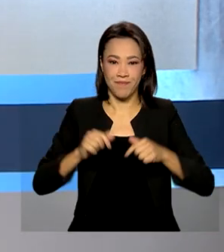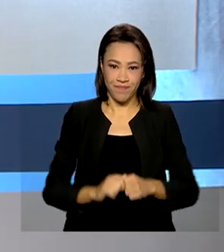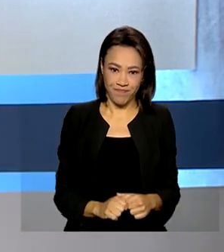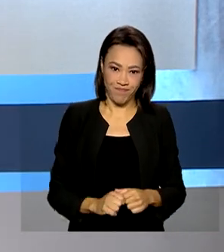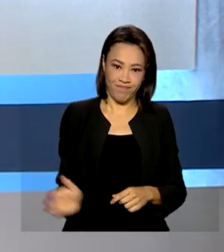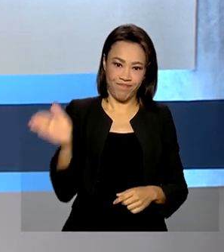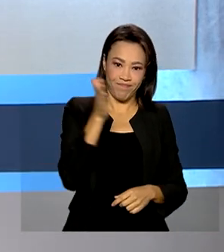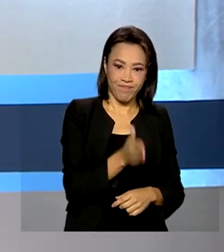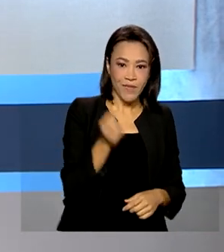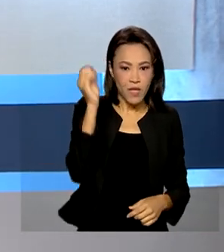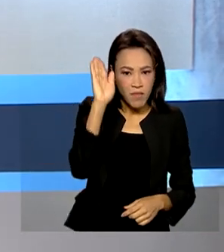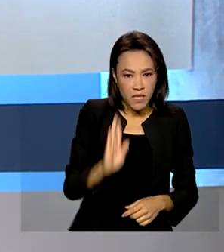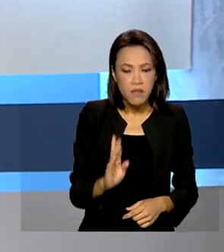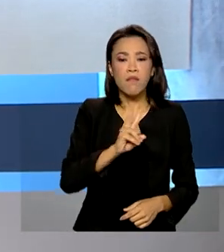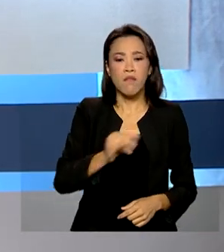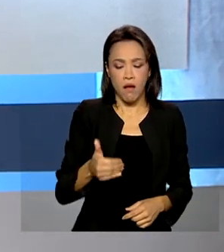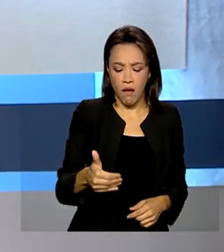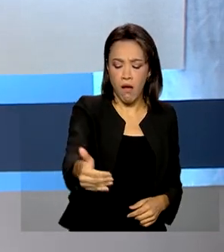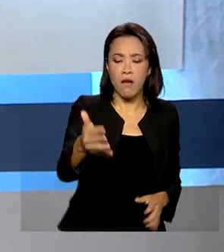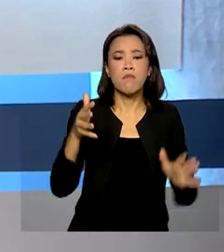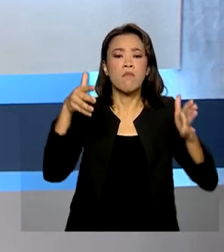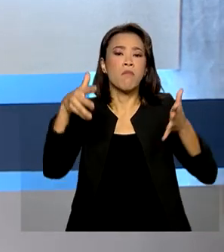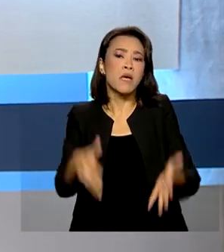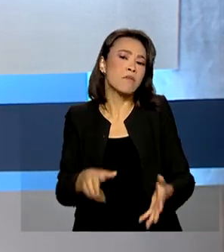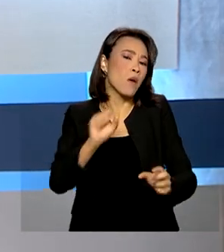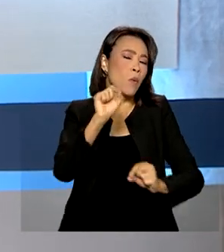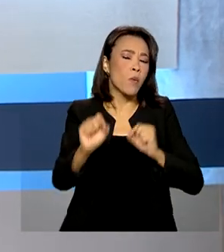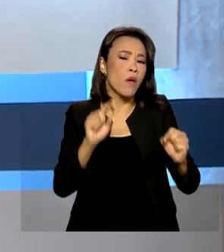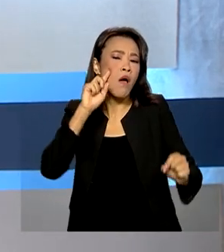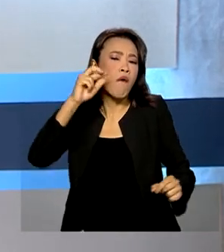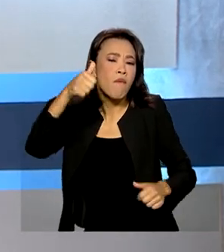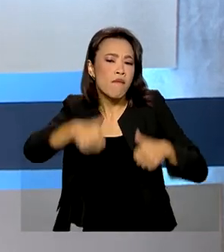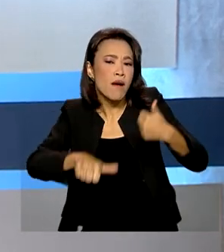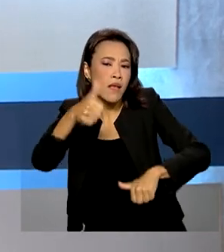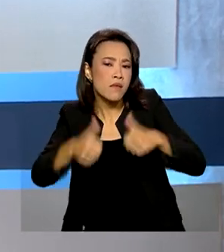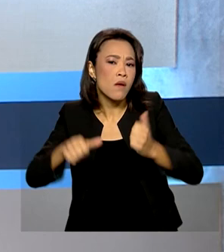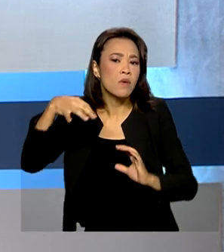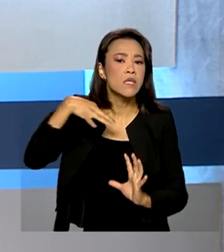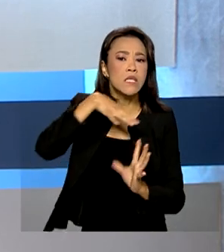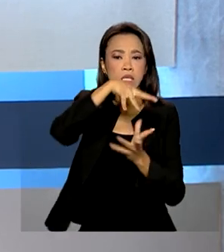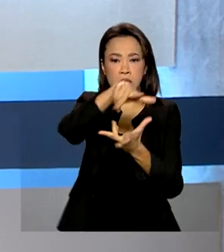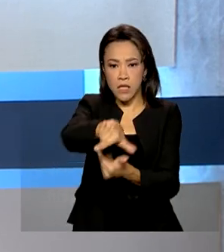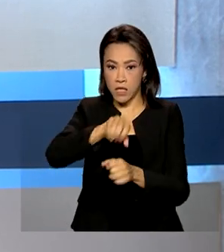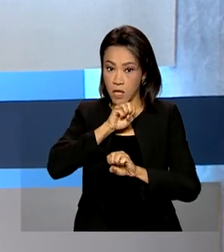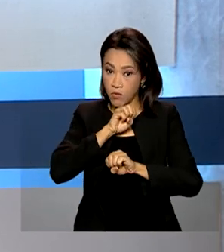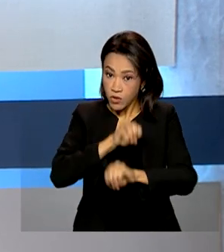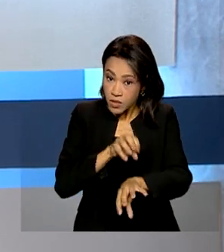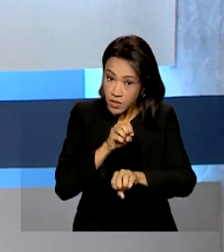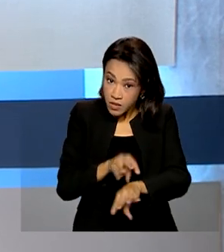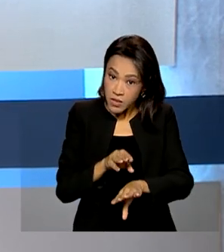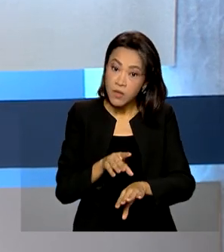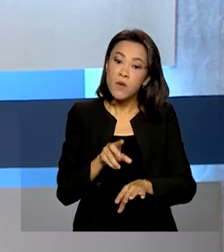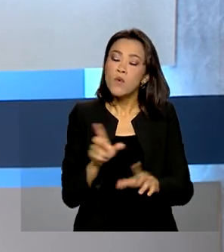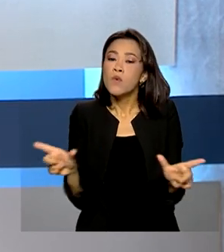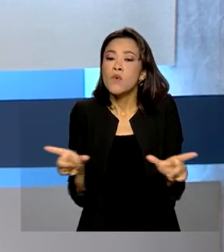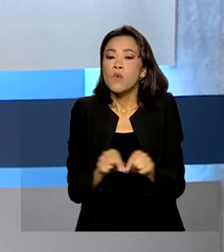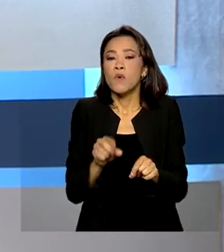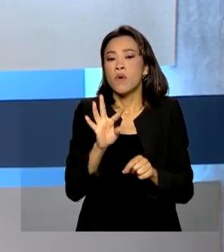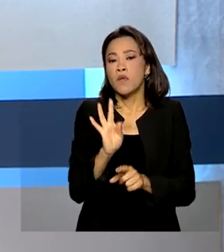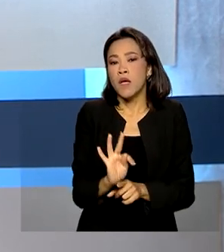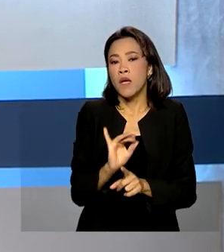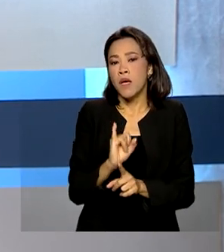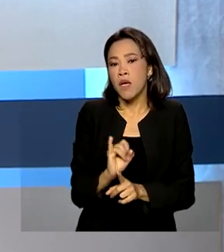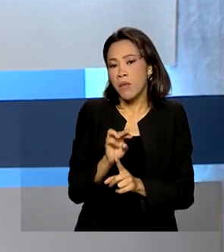Oi e o Brasil vai participar do ano uma avaliação internacional de ensino é o teens que testa o desempenho